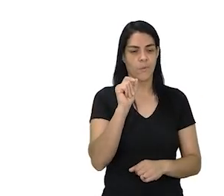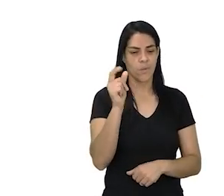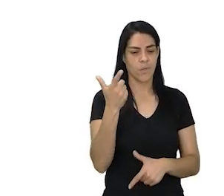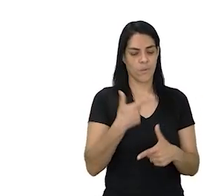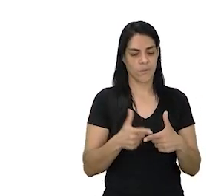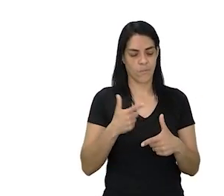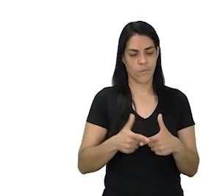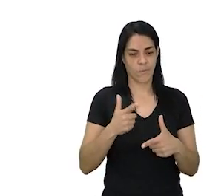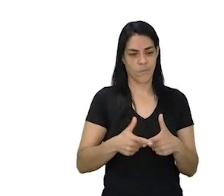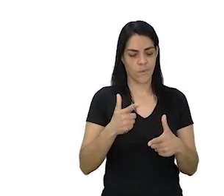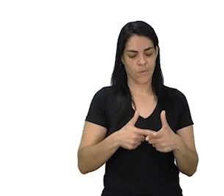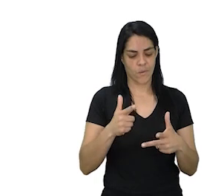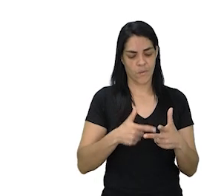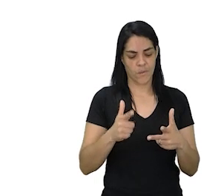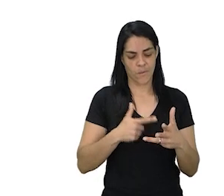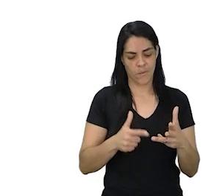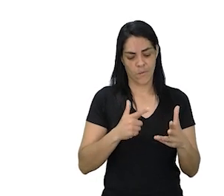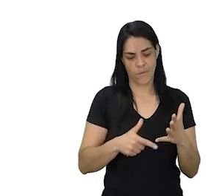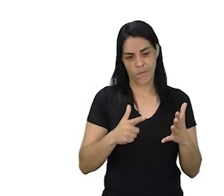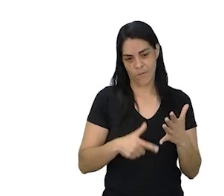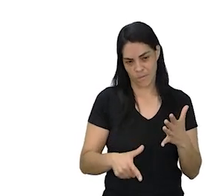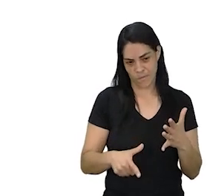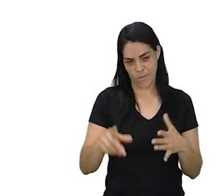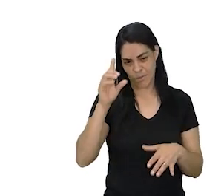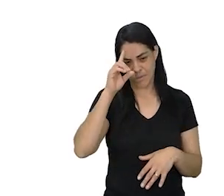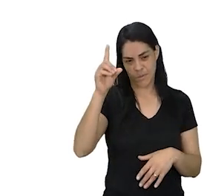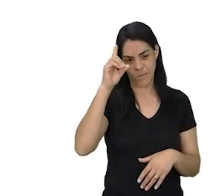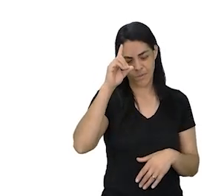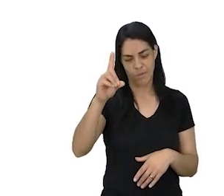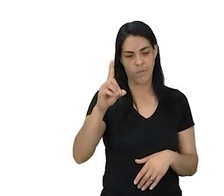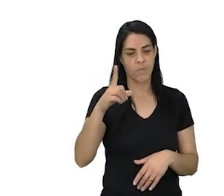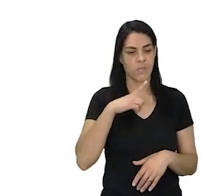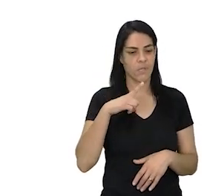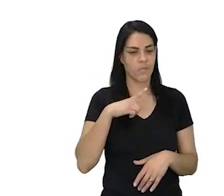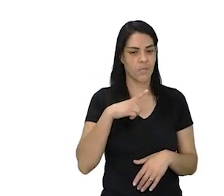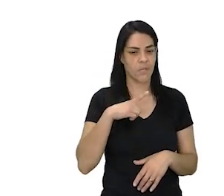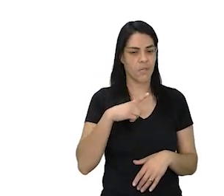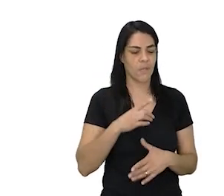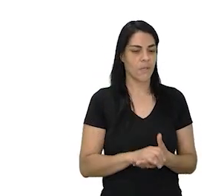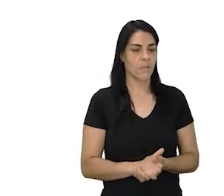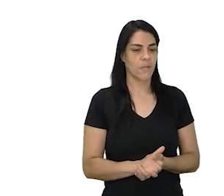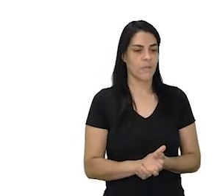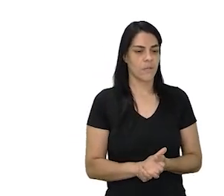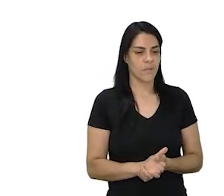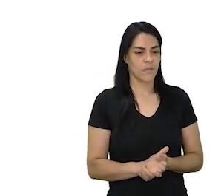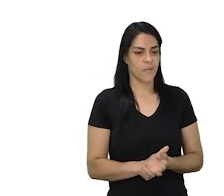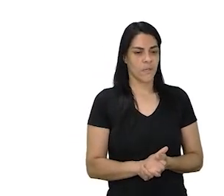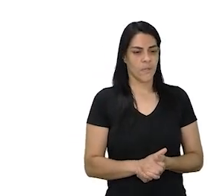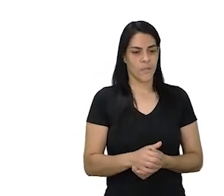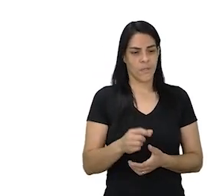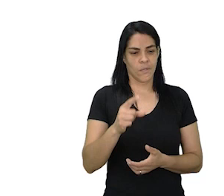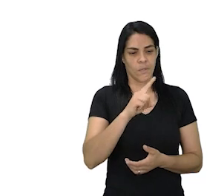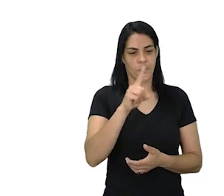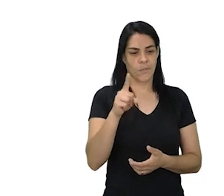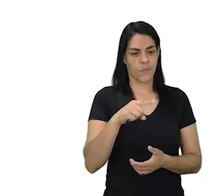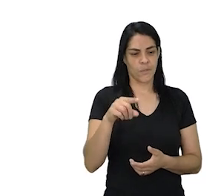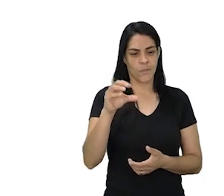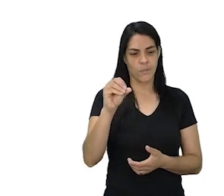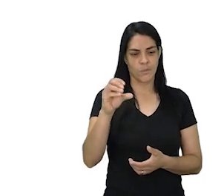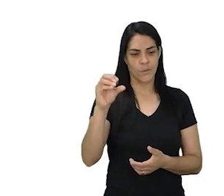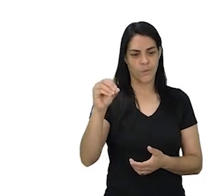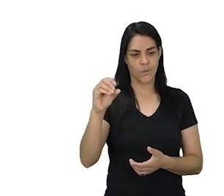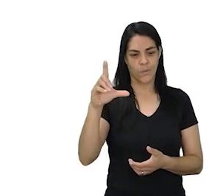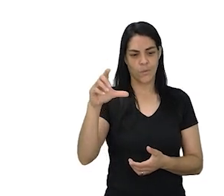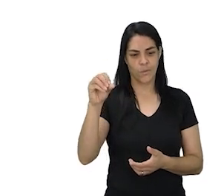situações mais cotidianas e ligadas ao lazer, como é o caso do zoológico, que a gente está discutindo